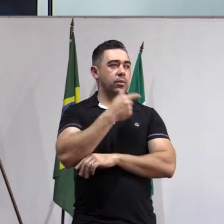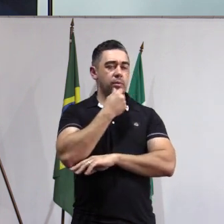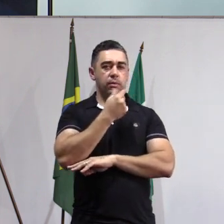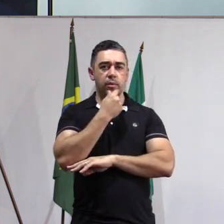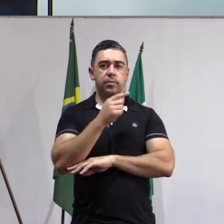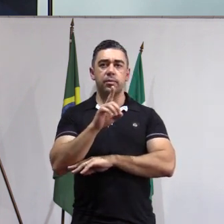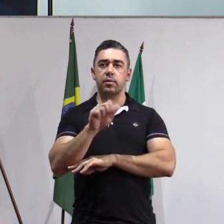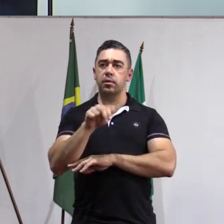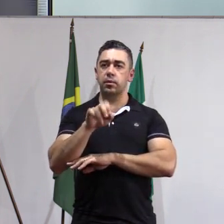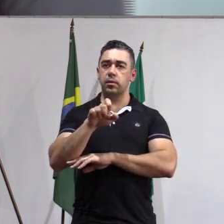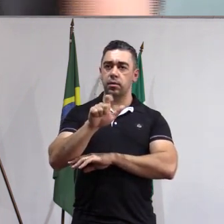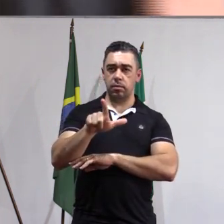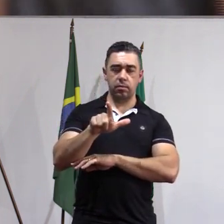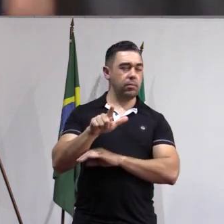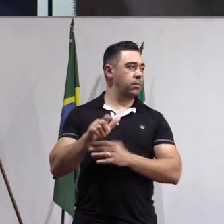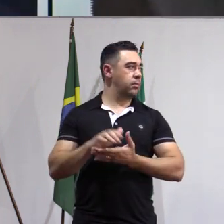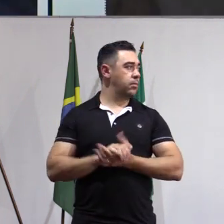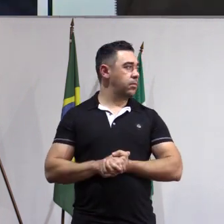Mittelbach.